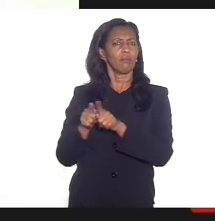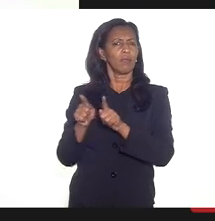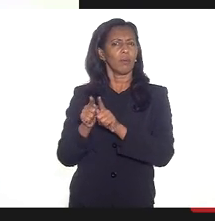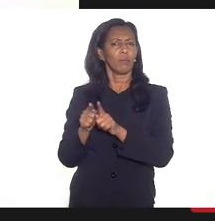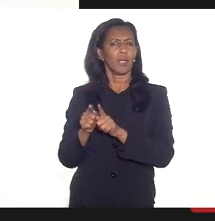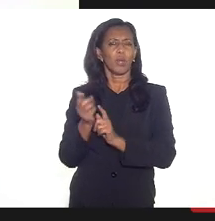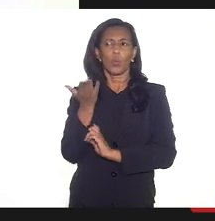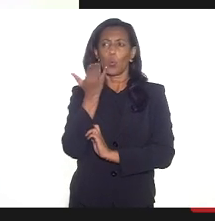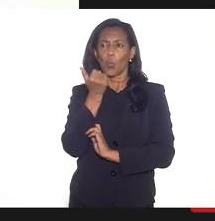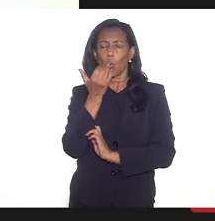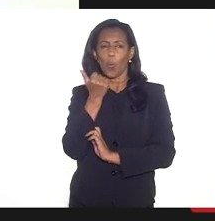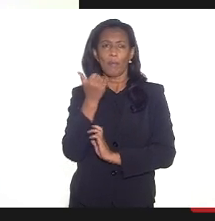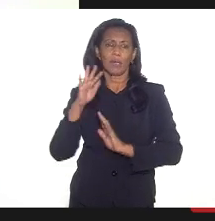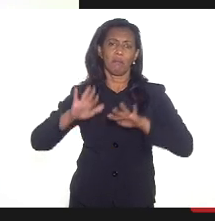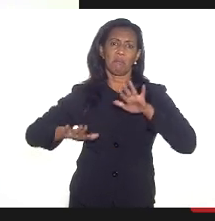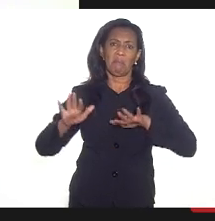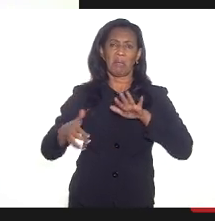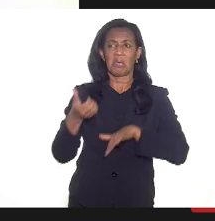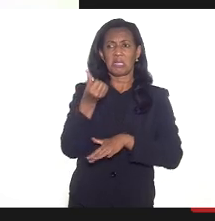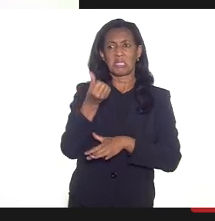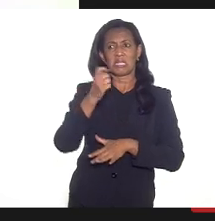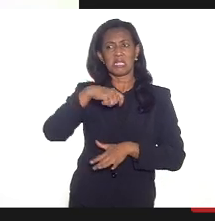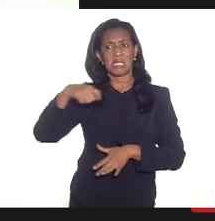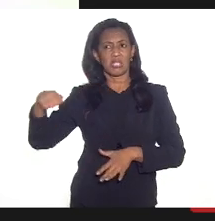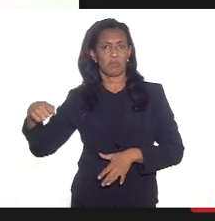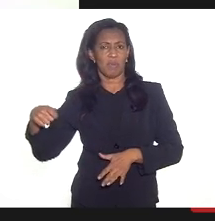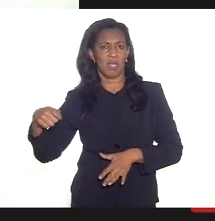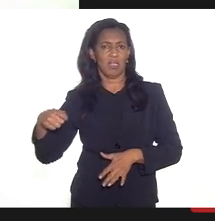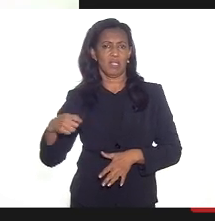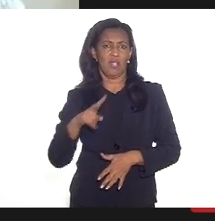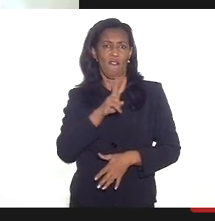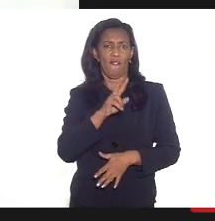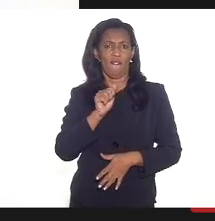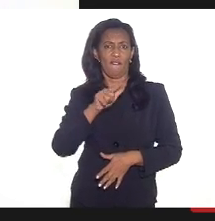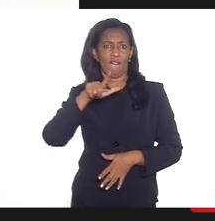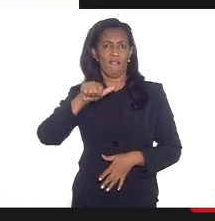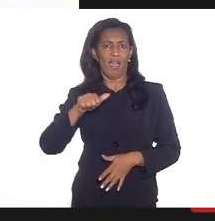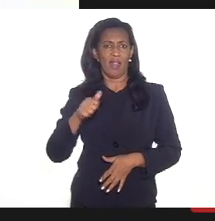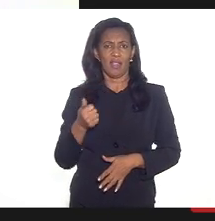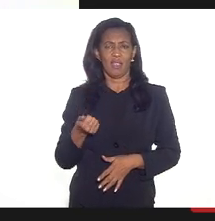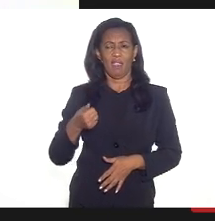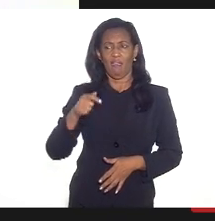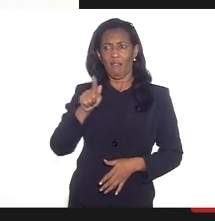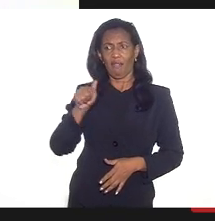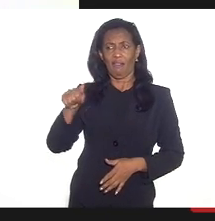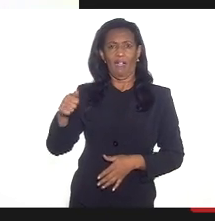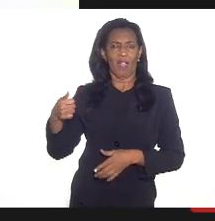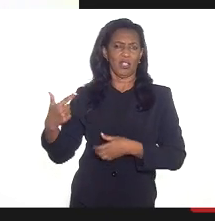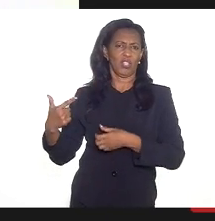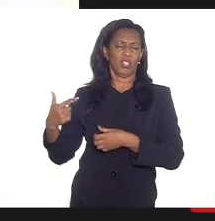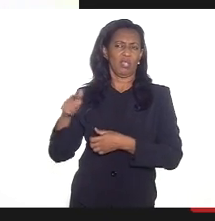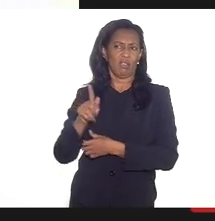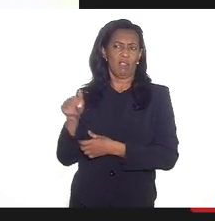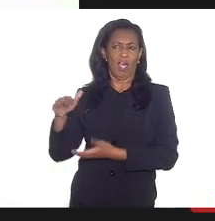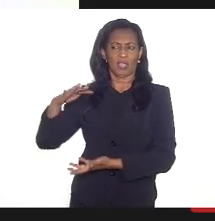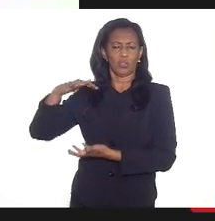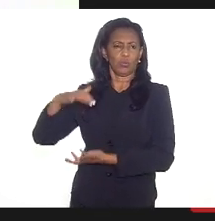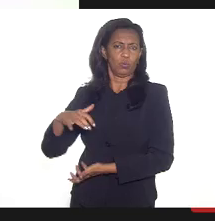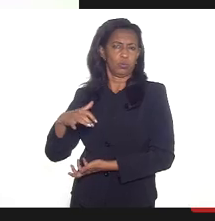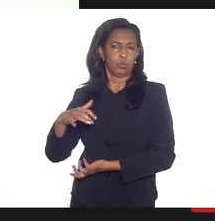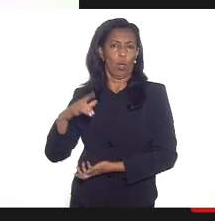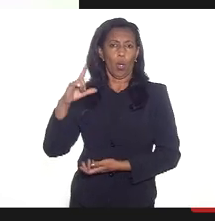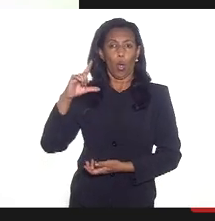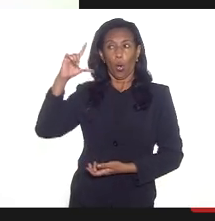período mínimo de 6 meses, vale gás, aquele consumo mínimo de luz,